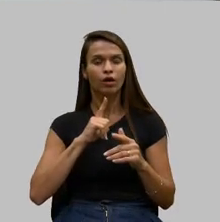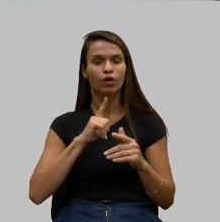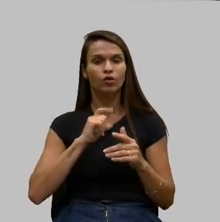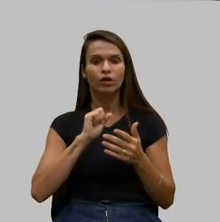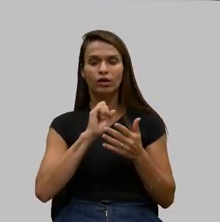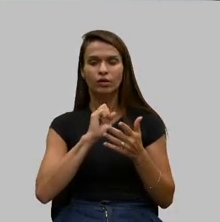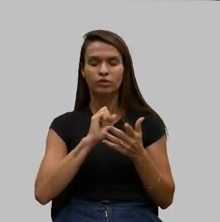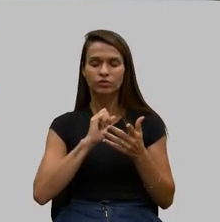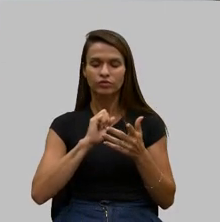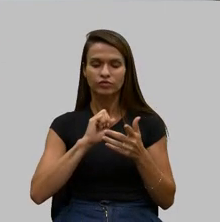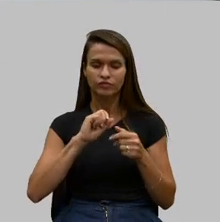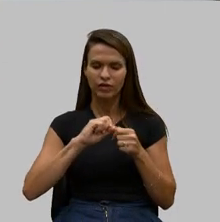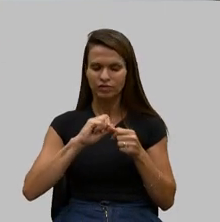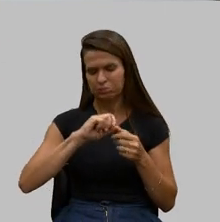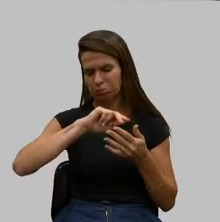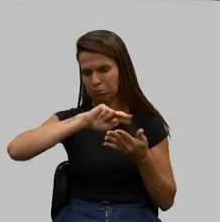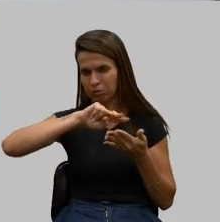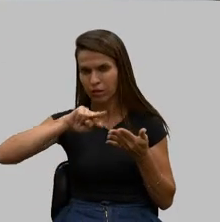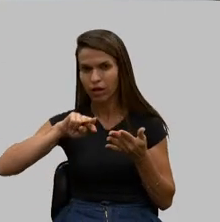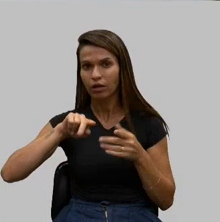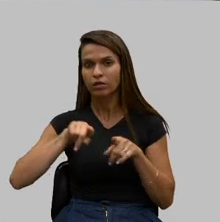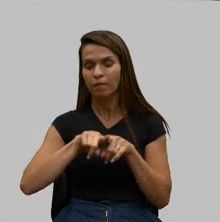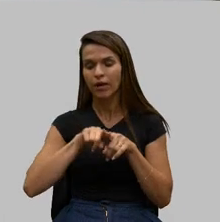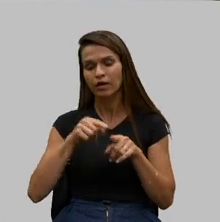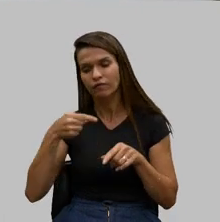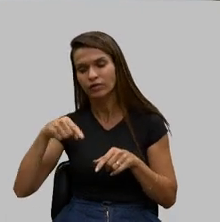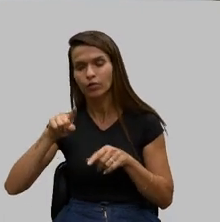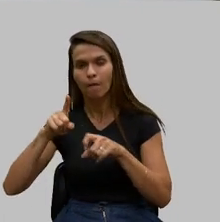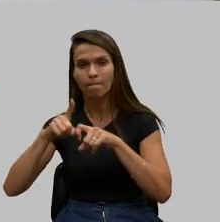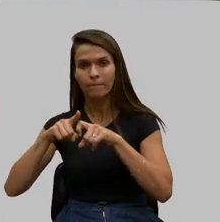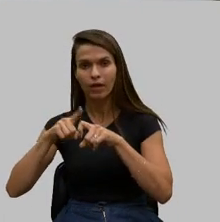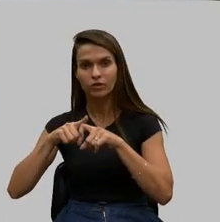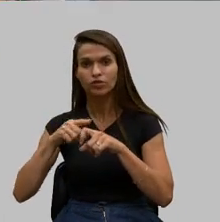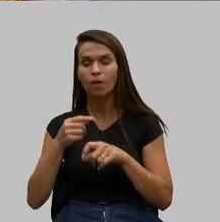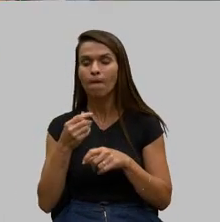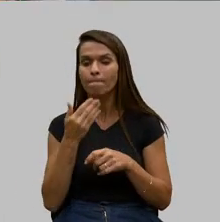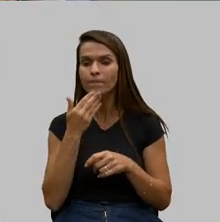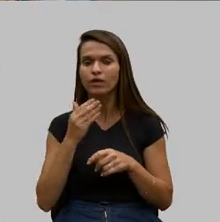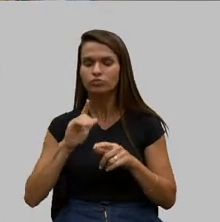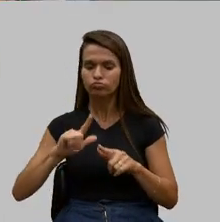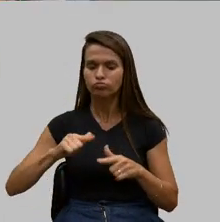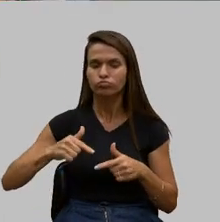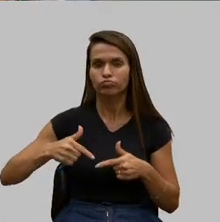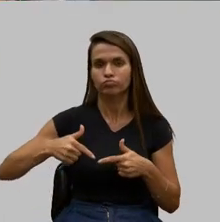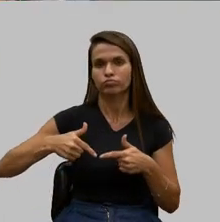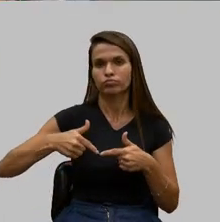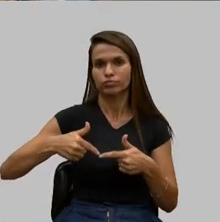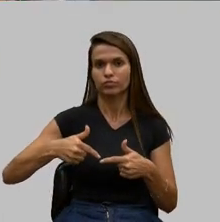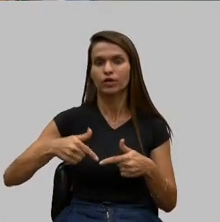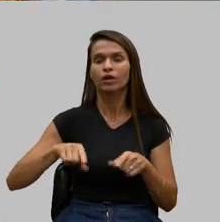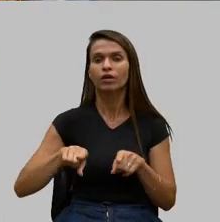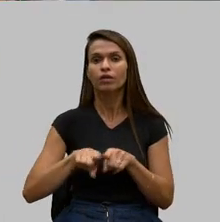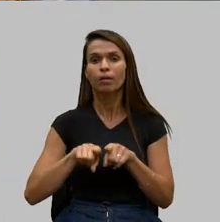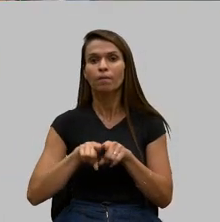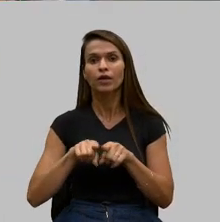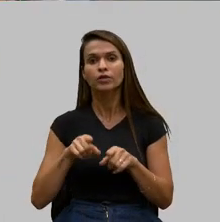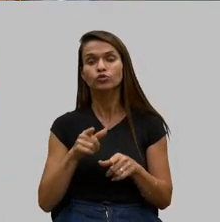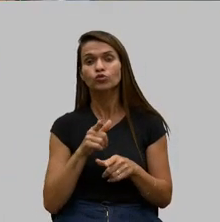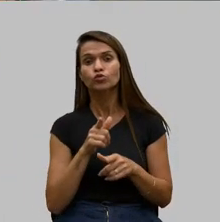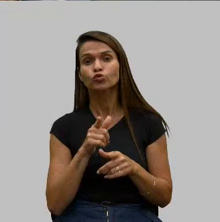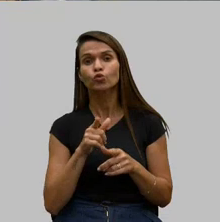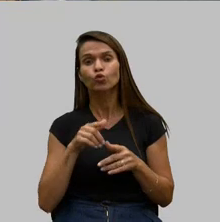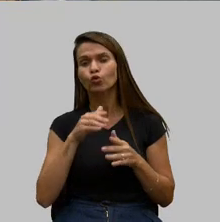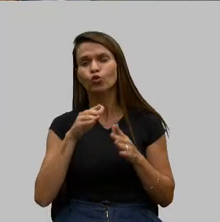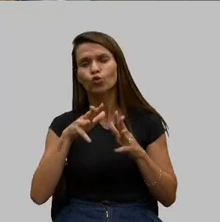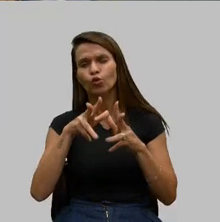médico então peço aqui Deputado empenhe e os demais eh Deputado empenha